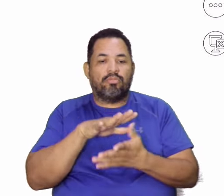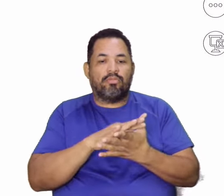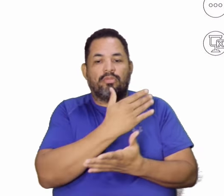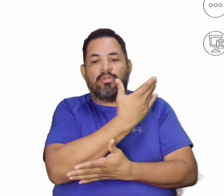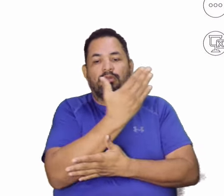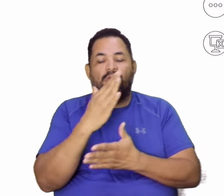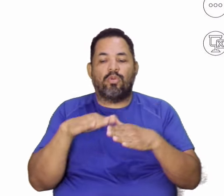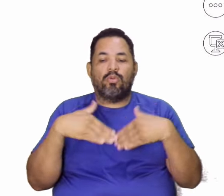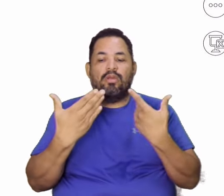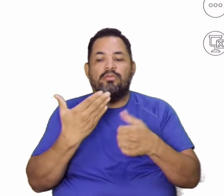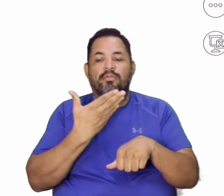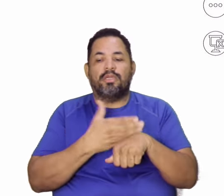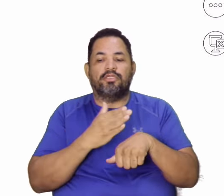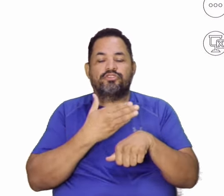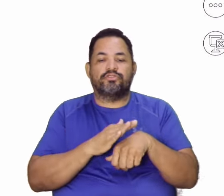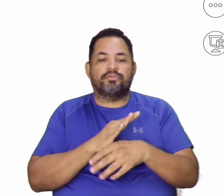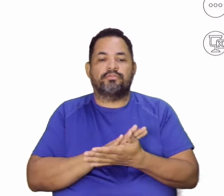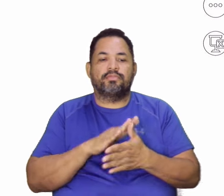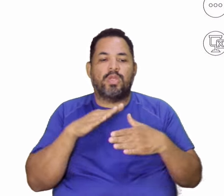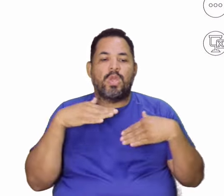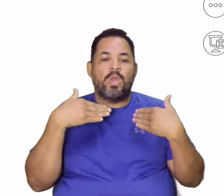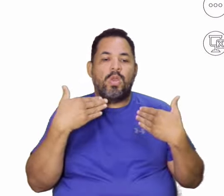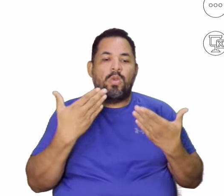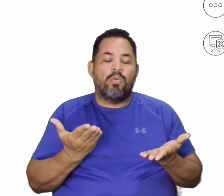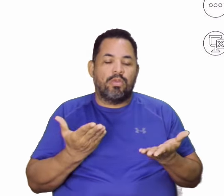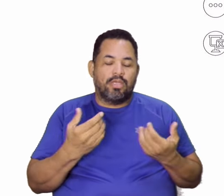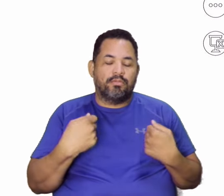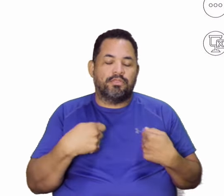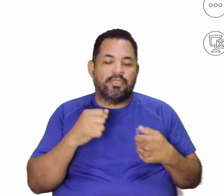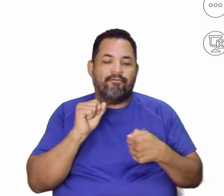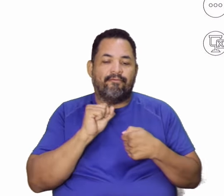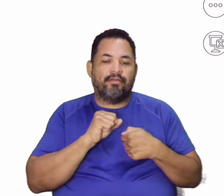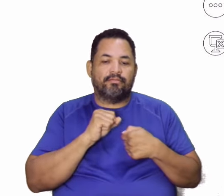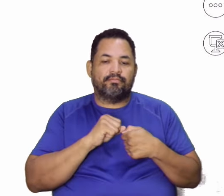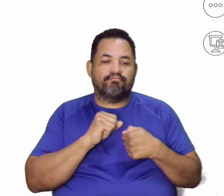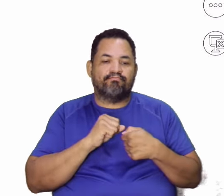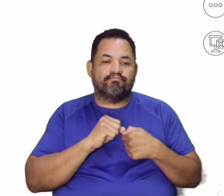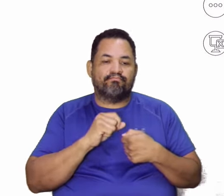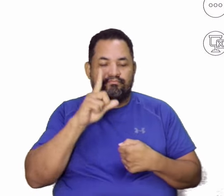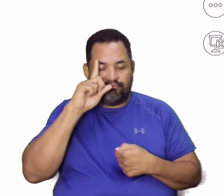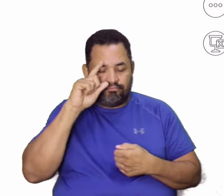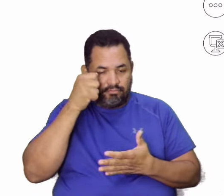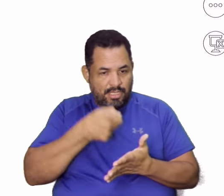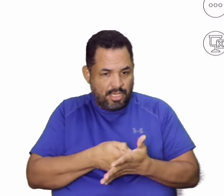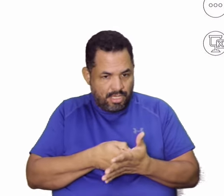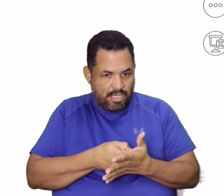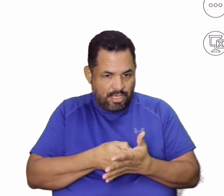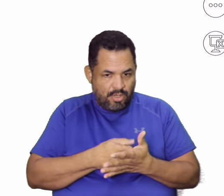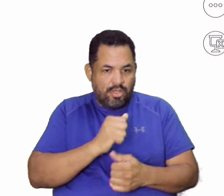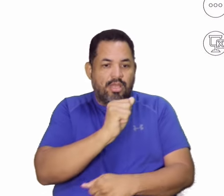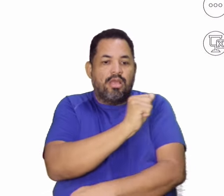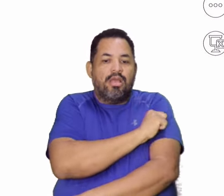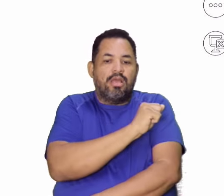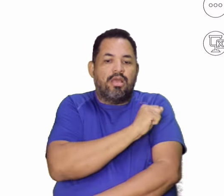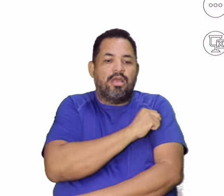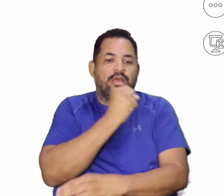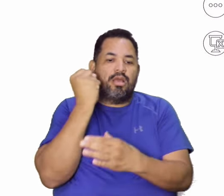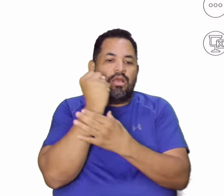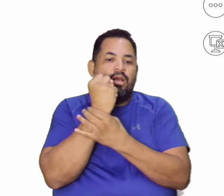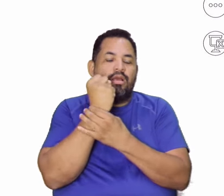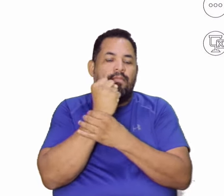se exercitam Qual atitude deve ser tomada pelos estudantes para